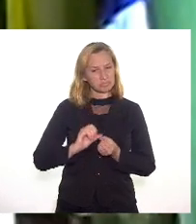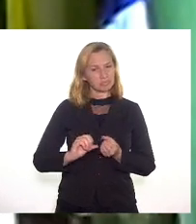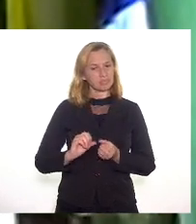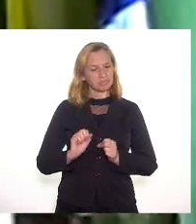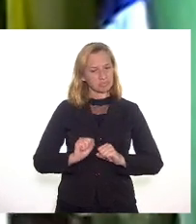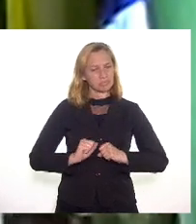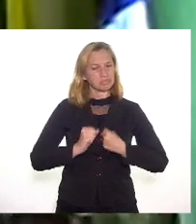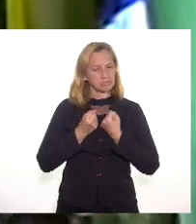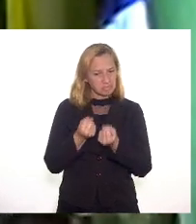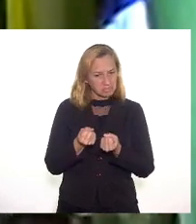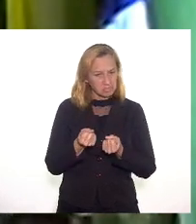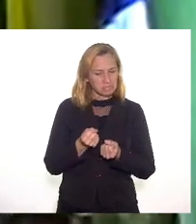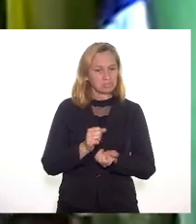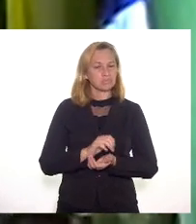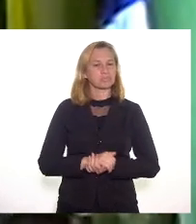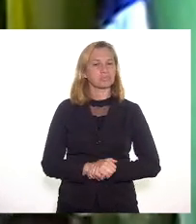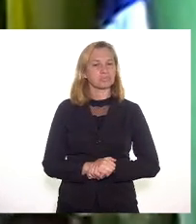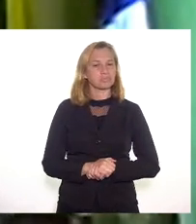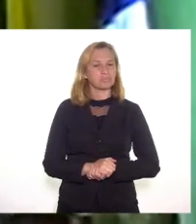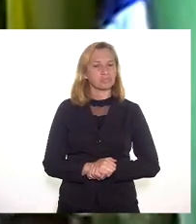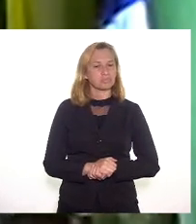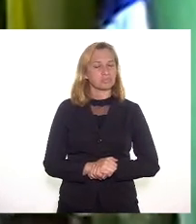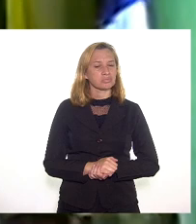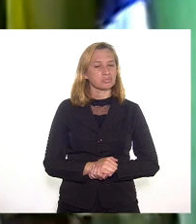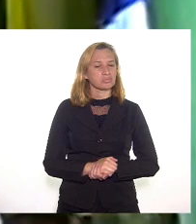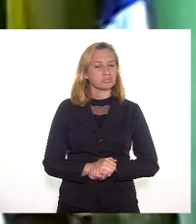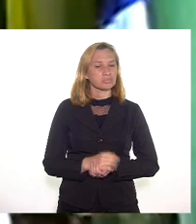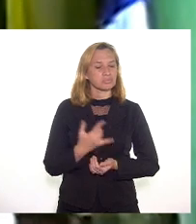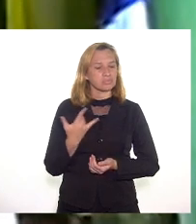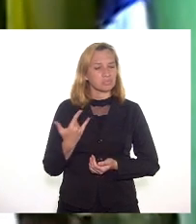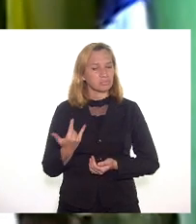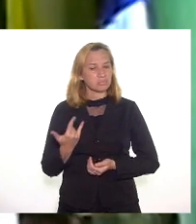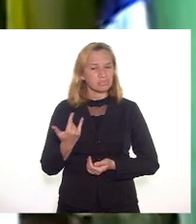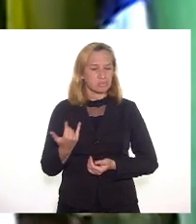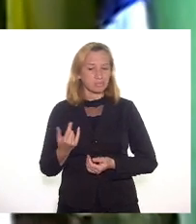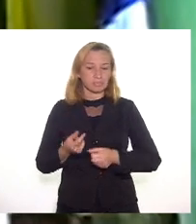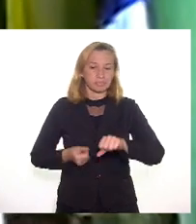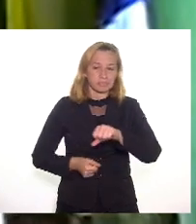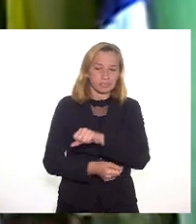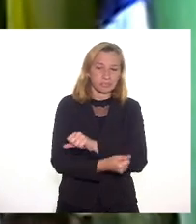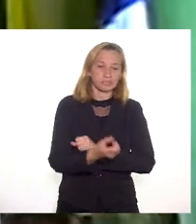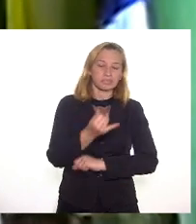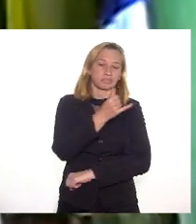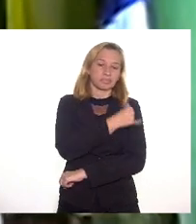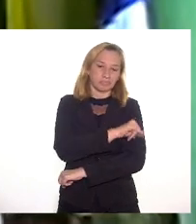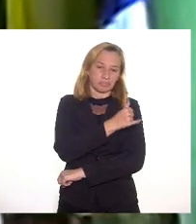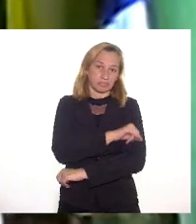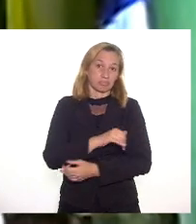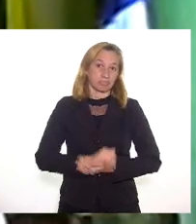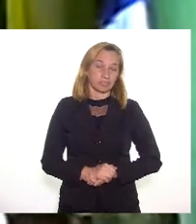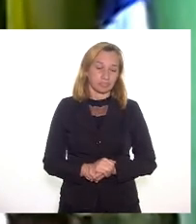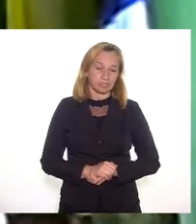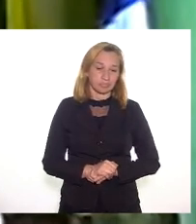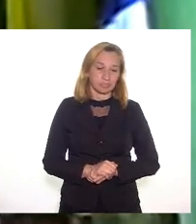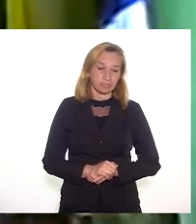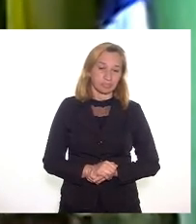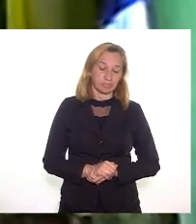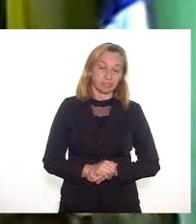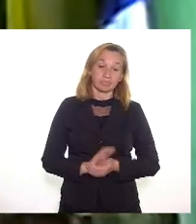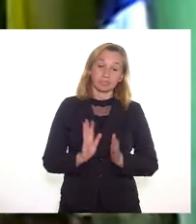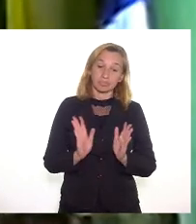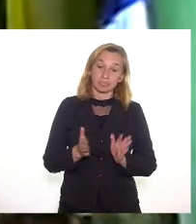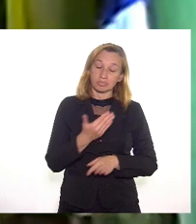esforço para tentar atrair investimento para o Rio de Janeiro. Hoje, como